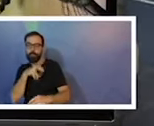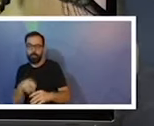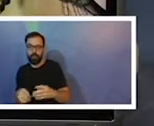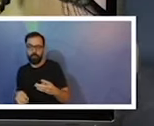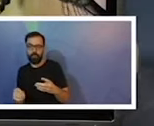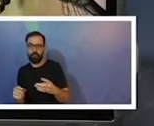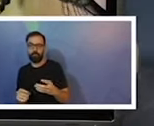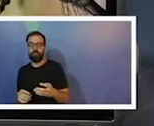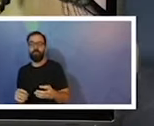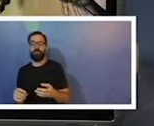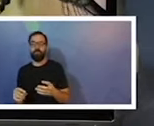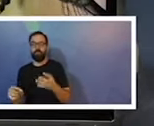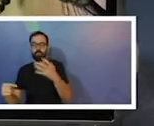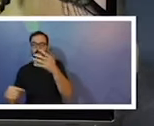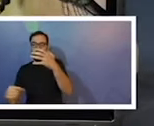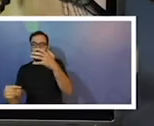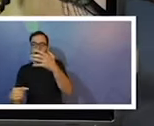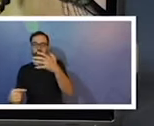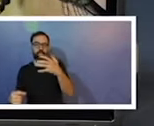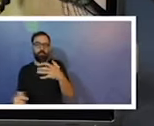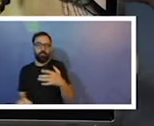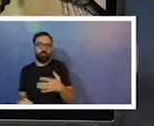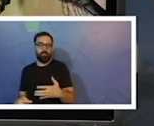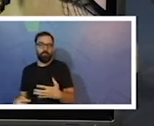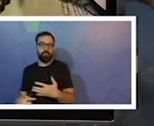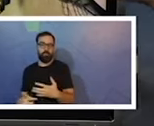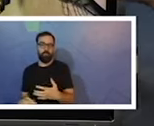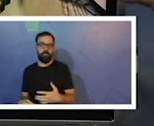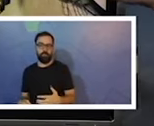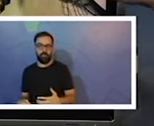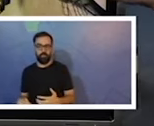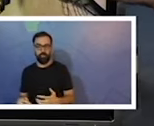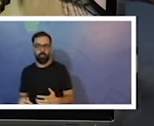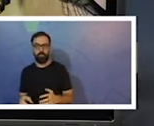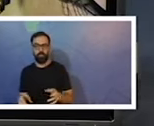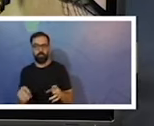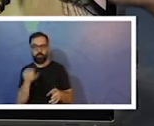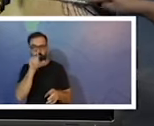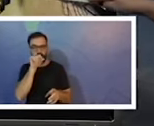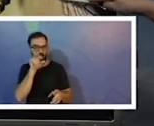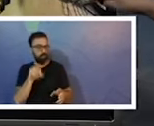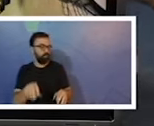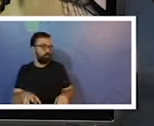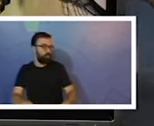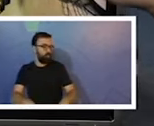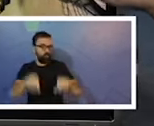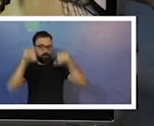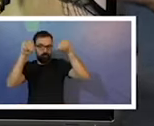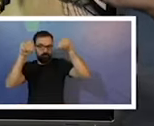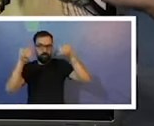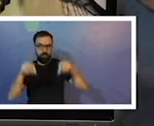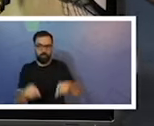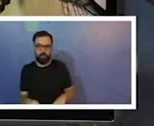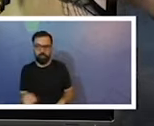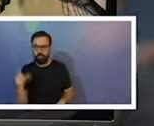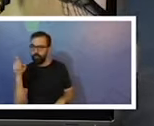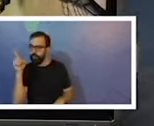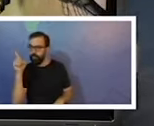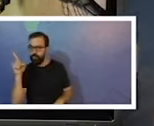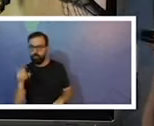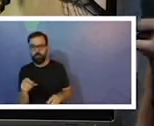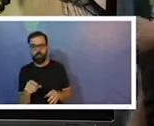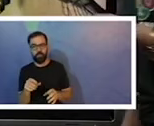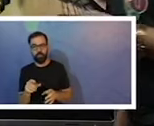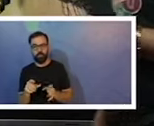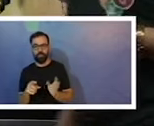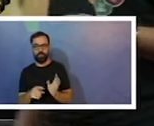esse inseto verde. E olha aqui, ela está se alimentando de um herbívoro, provavelmente um besourinho que